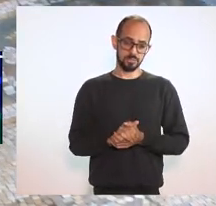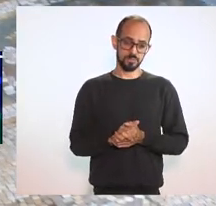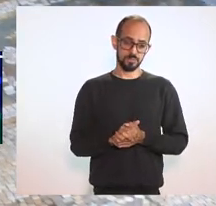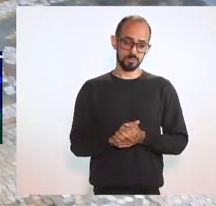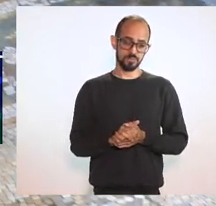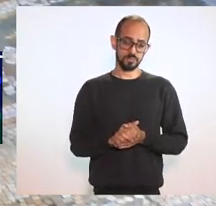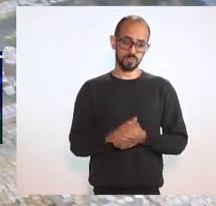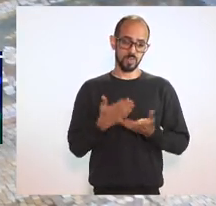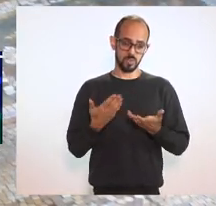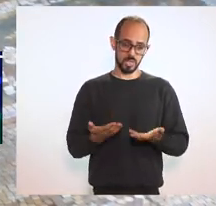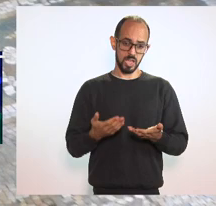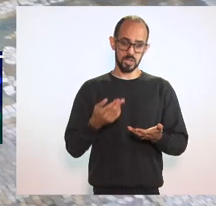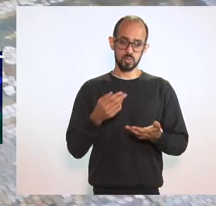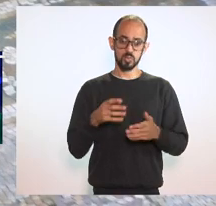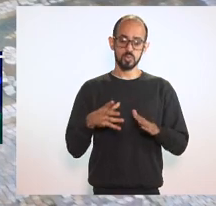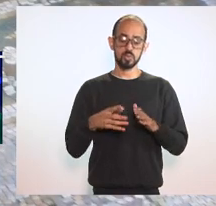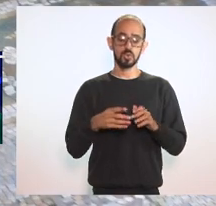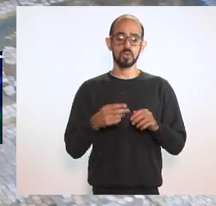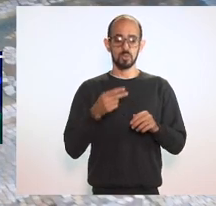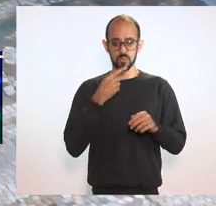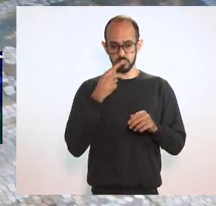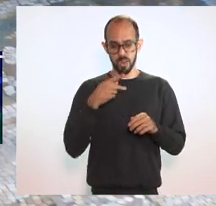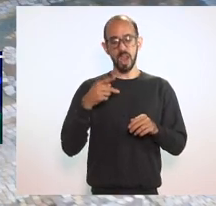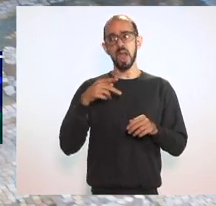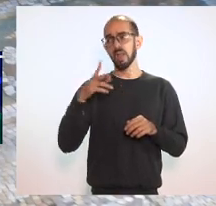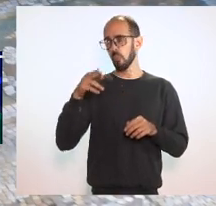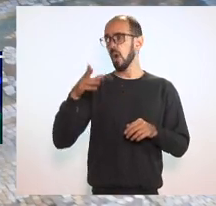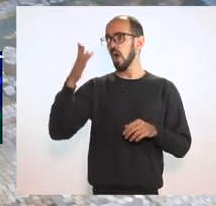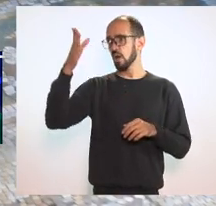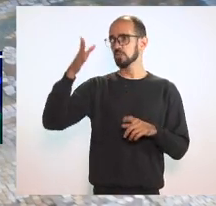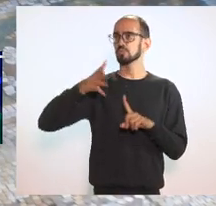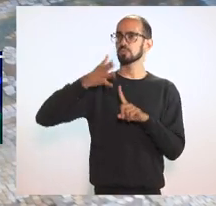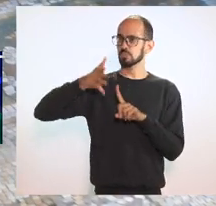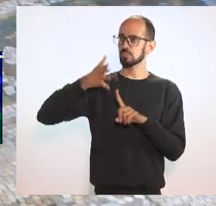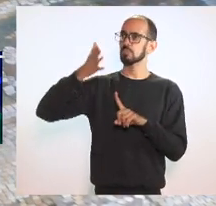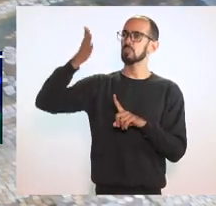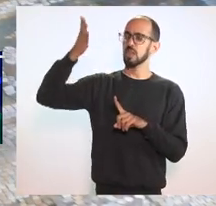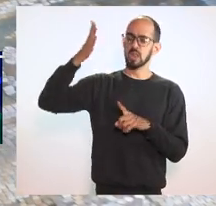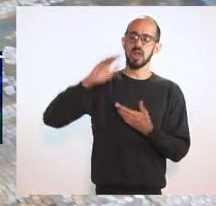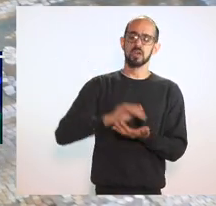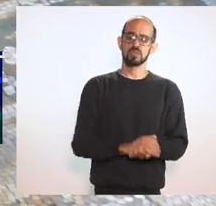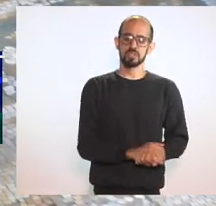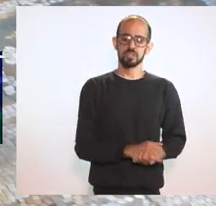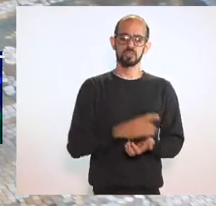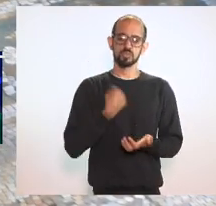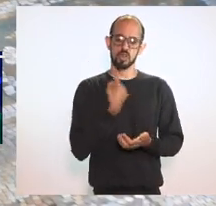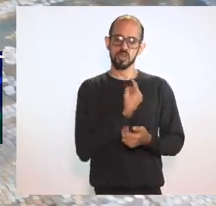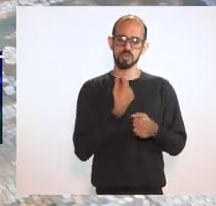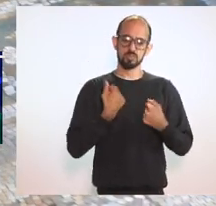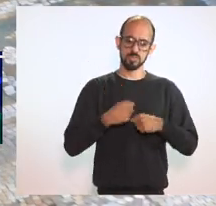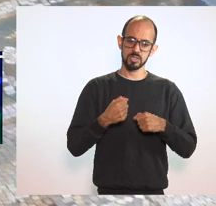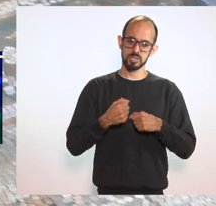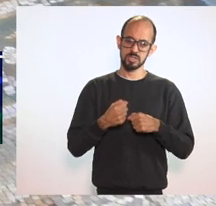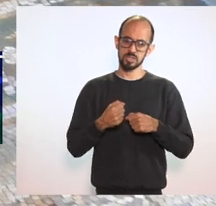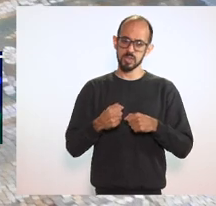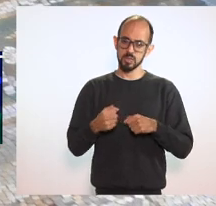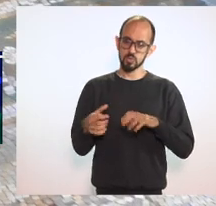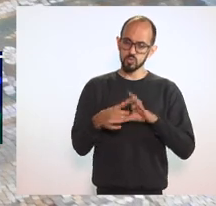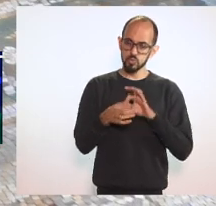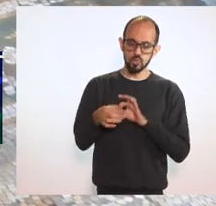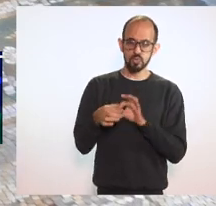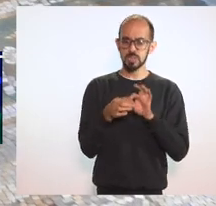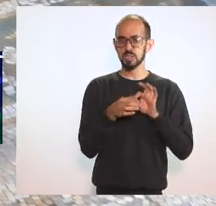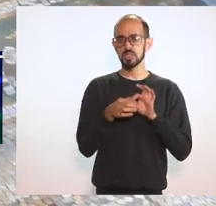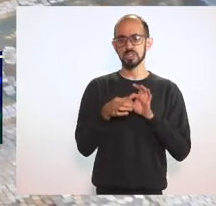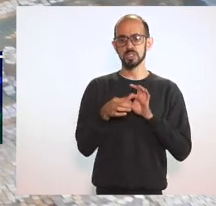quero ratificar suas palavras e dizer que a gente está no caminho certo mas precisamos concentrar e salvar vidas é isso